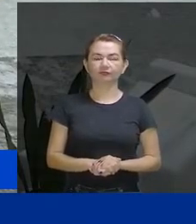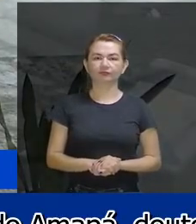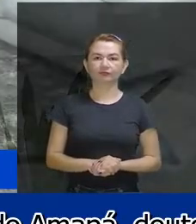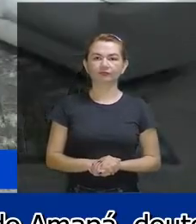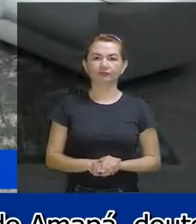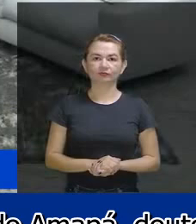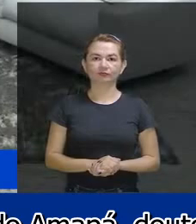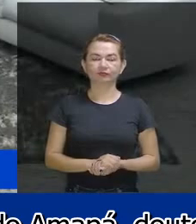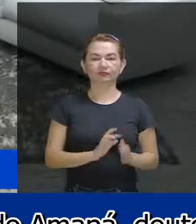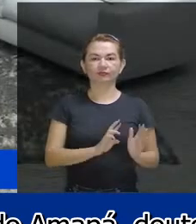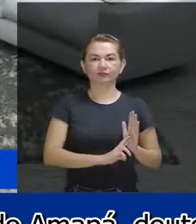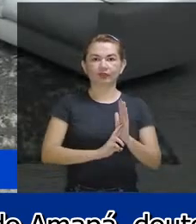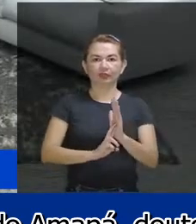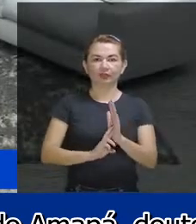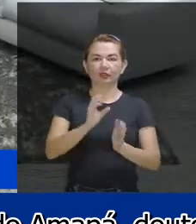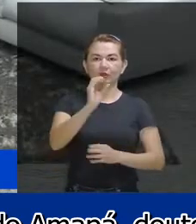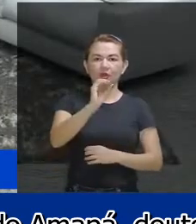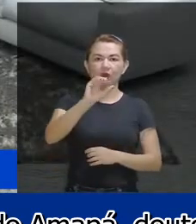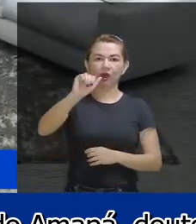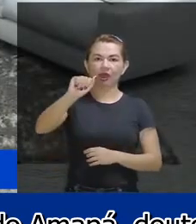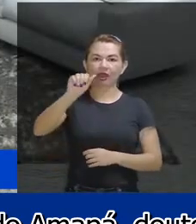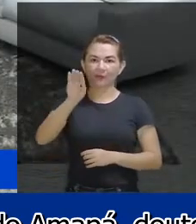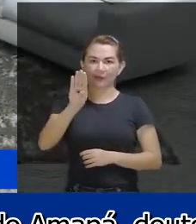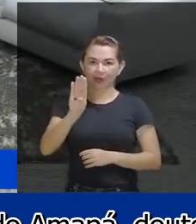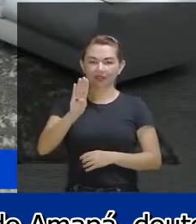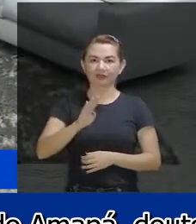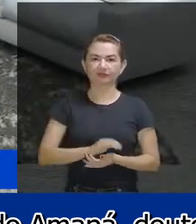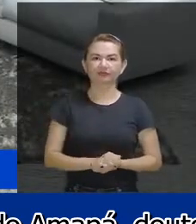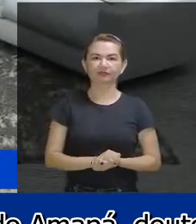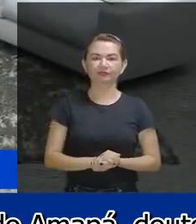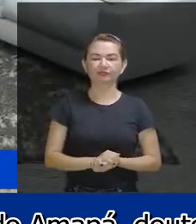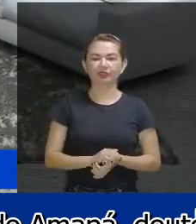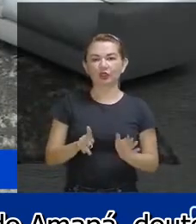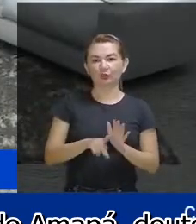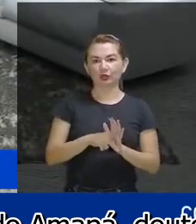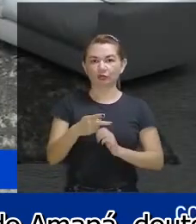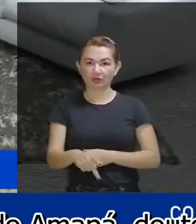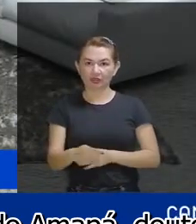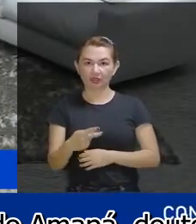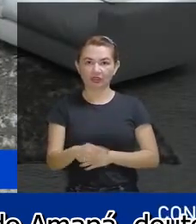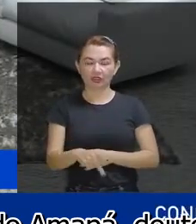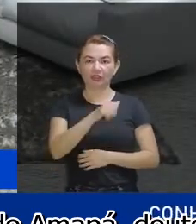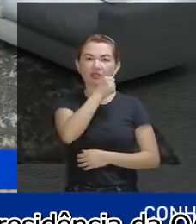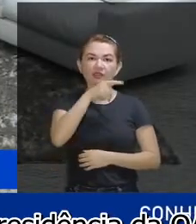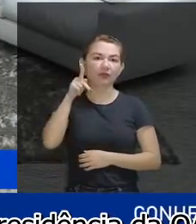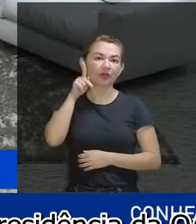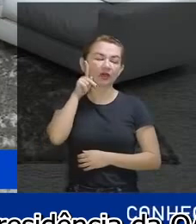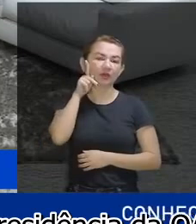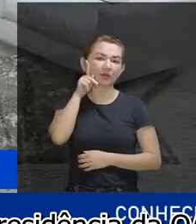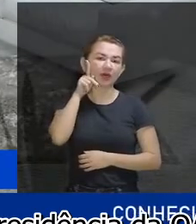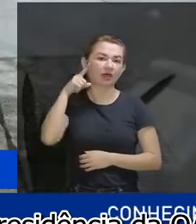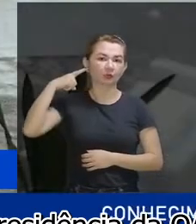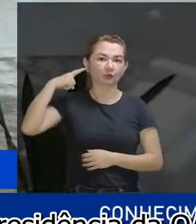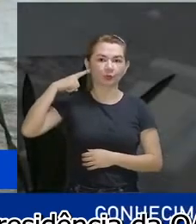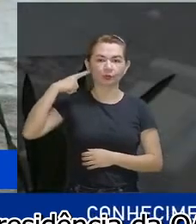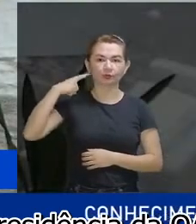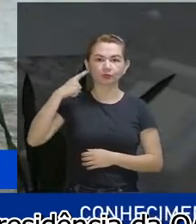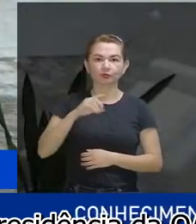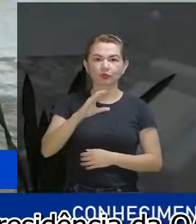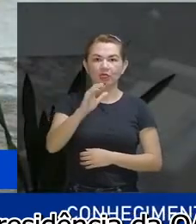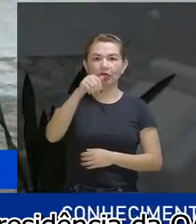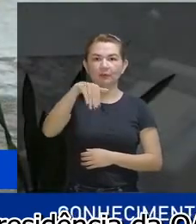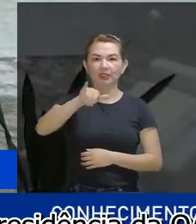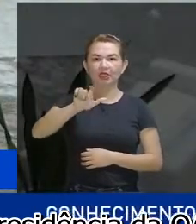A representante da Ordem dos Advogados do Brasil, secção do Amapá, Nesse momento, os doutora convidados se Camila dirigem à frente Hilário, da mesa do Pleno.